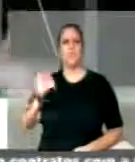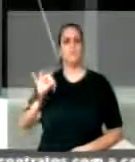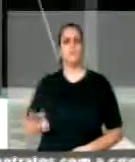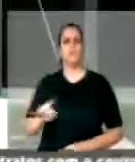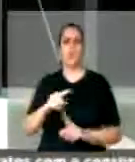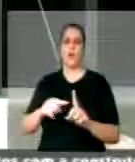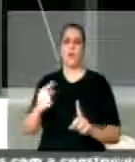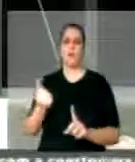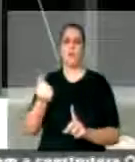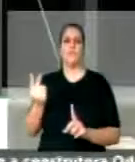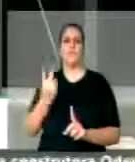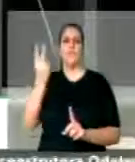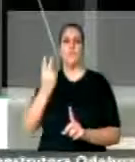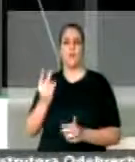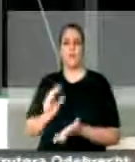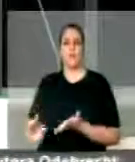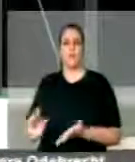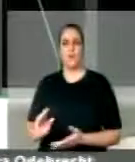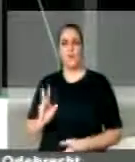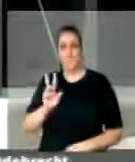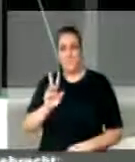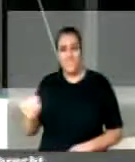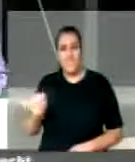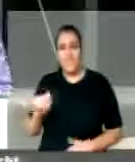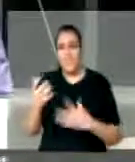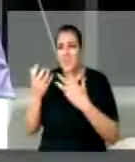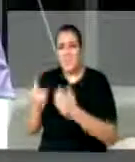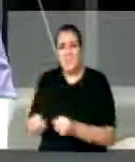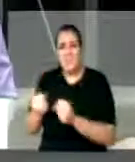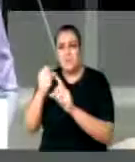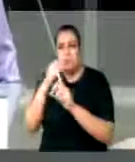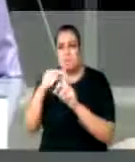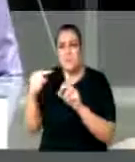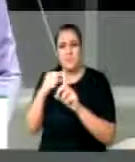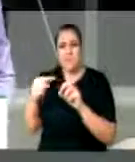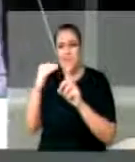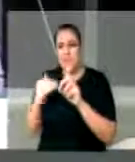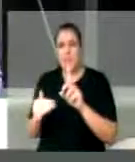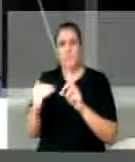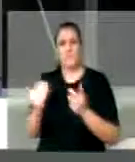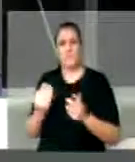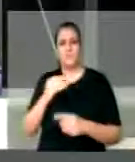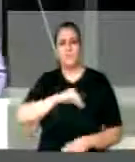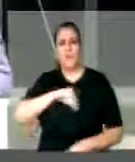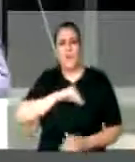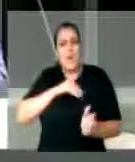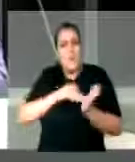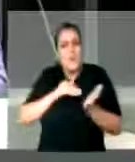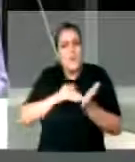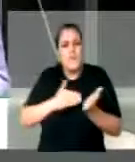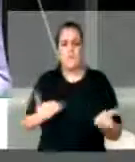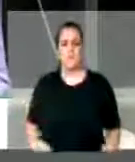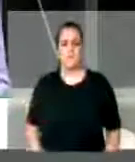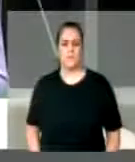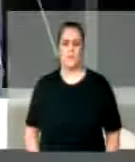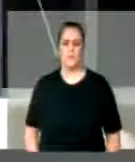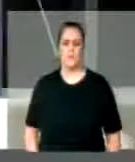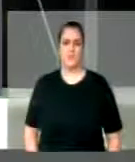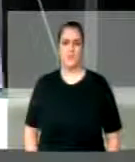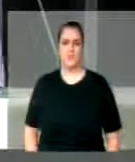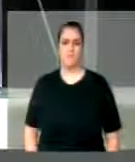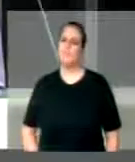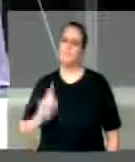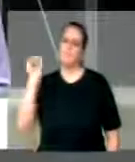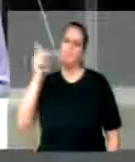quer dizer que vão receber menos do que um salário mínimo. O salário mínimo, todos